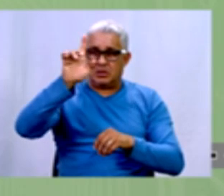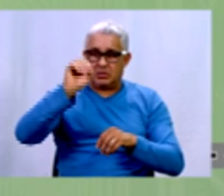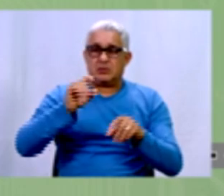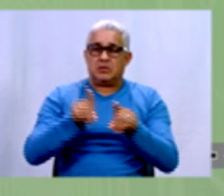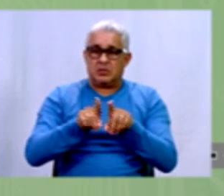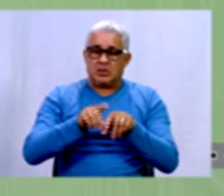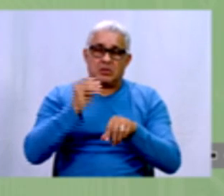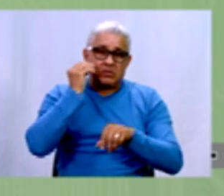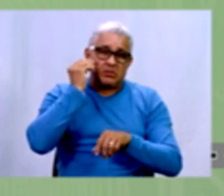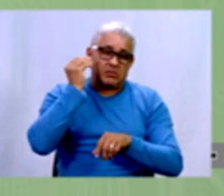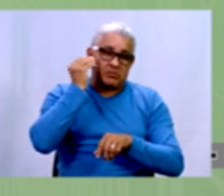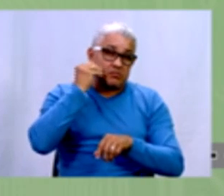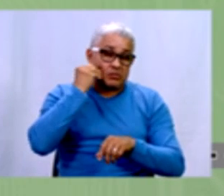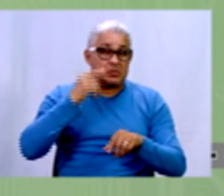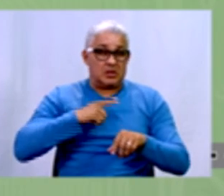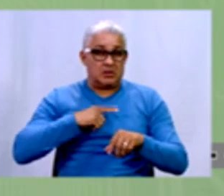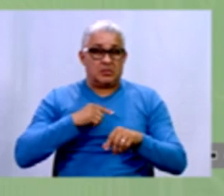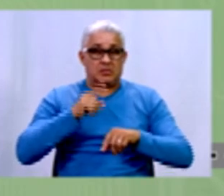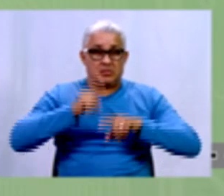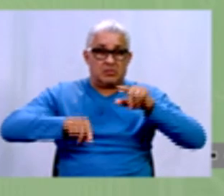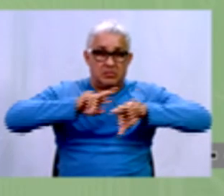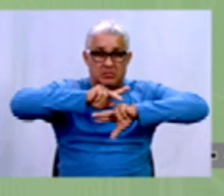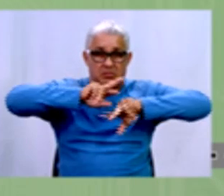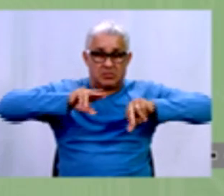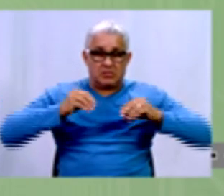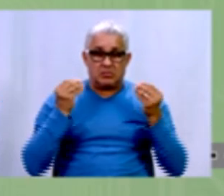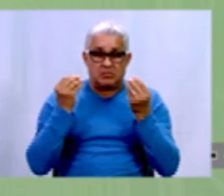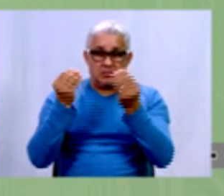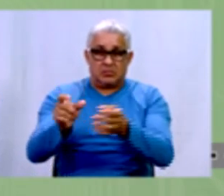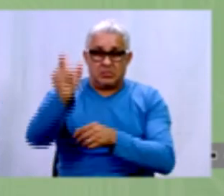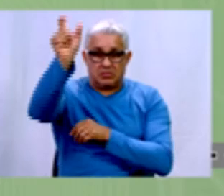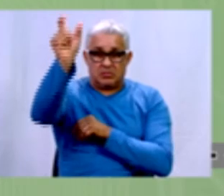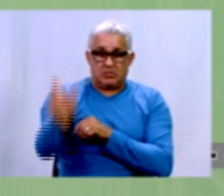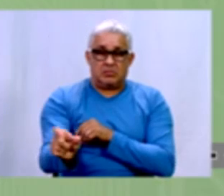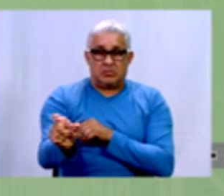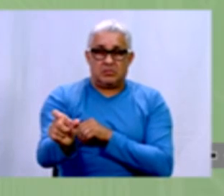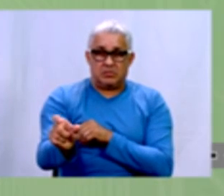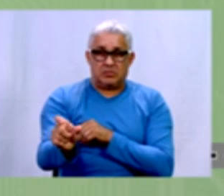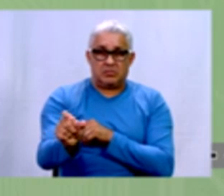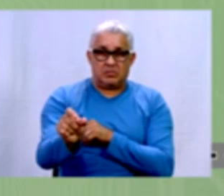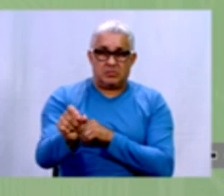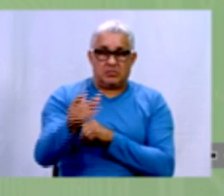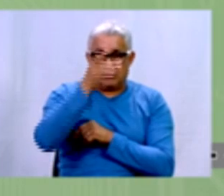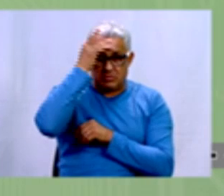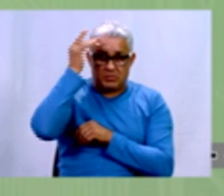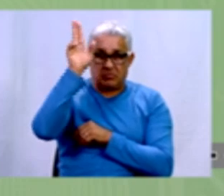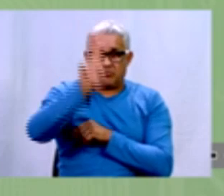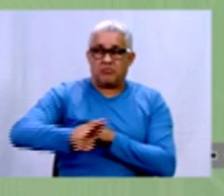cada sprint temos um produto para ser entregue ao nosso cliente, ao nosso usuário.